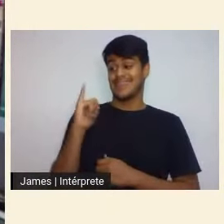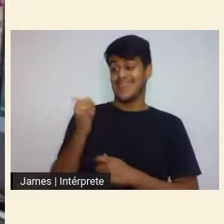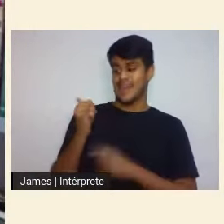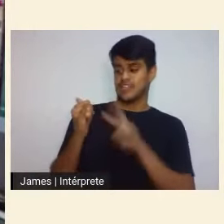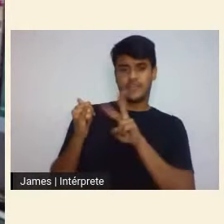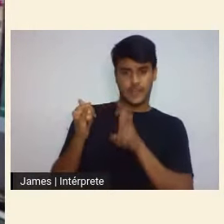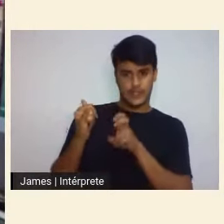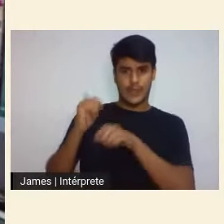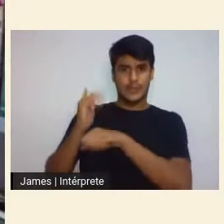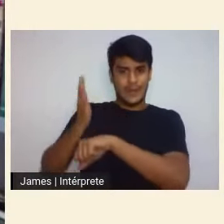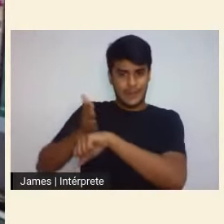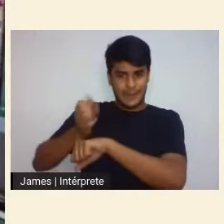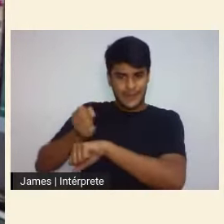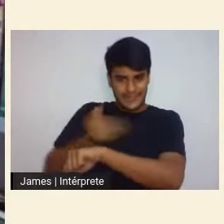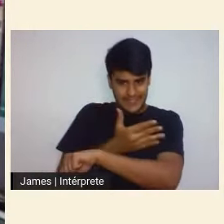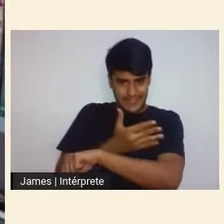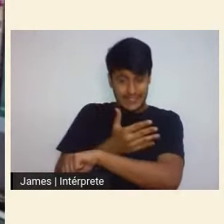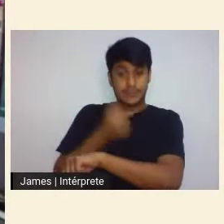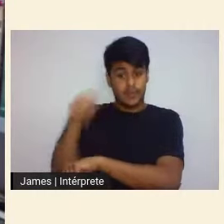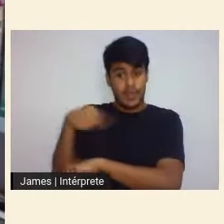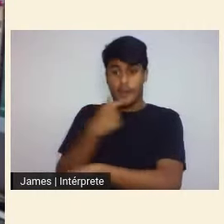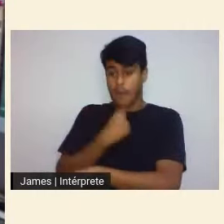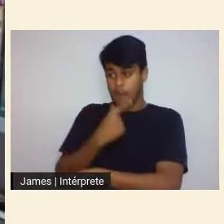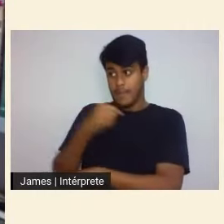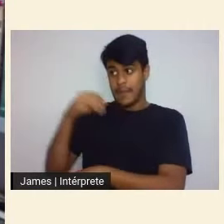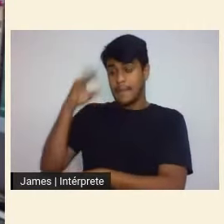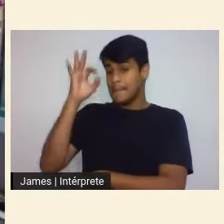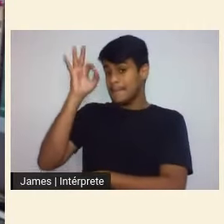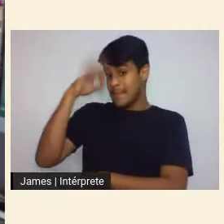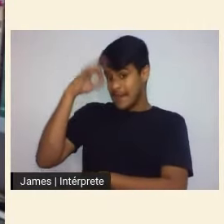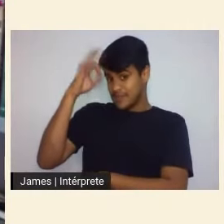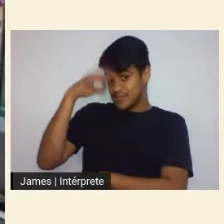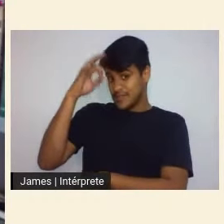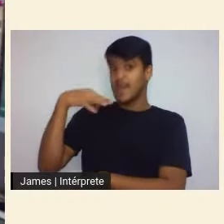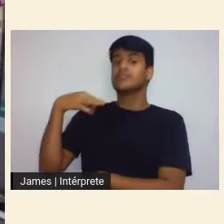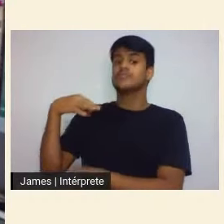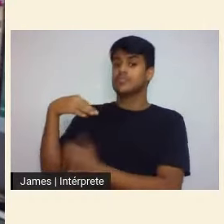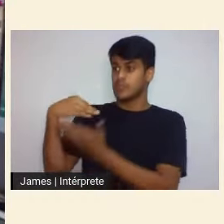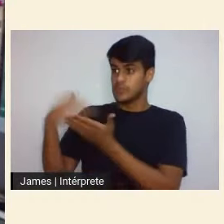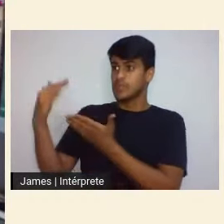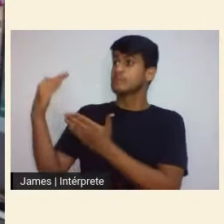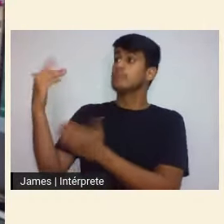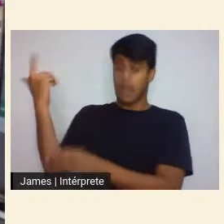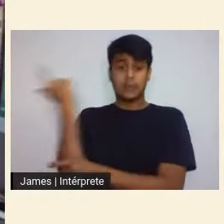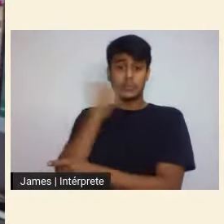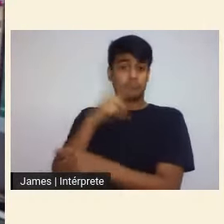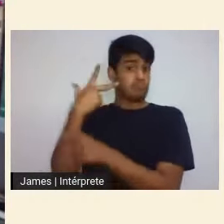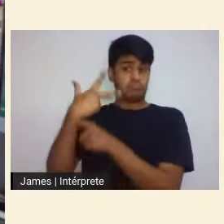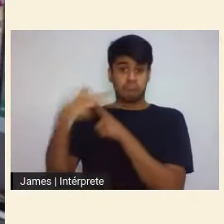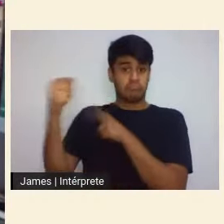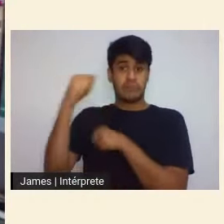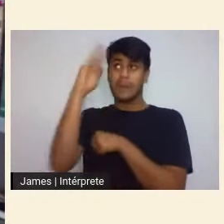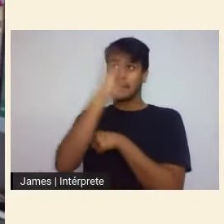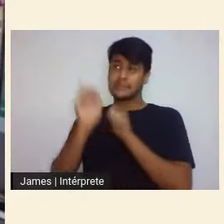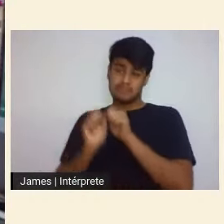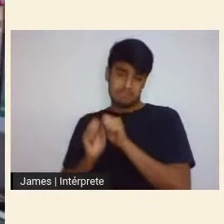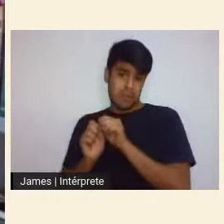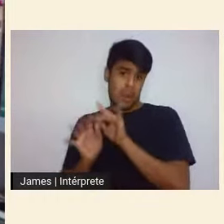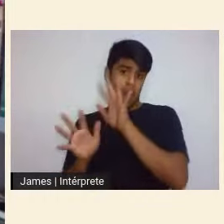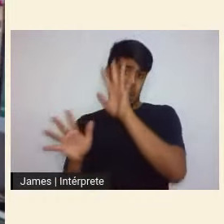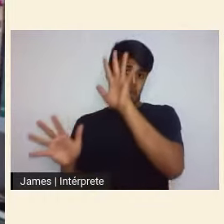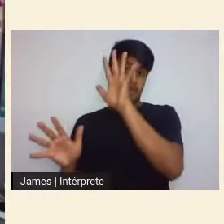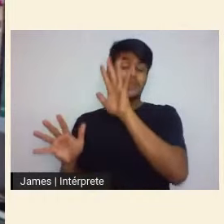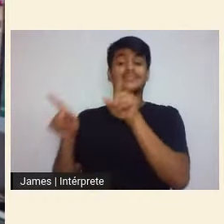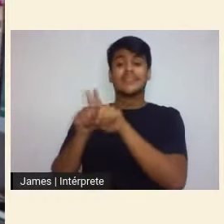a narrativa construída por Mário de Andrade, venceu. Ela se tornou hegemônica, né, e o seu movimento, né,